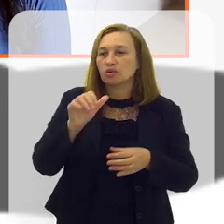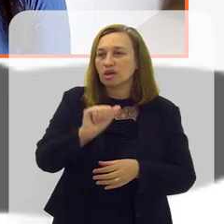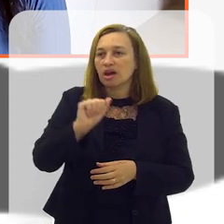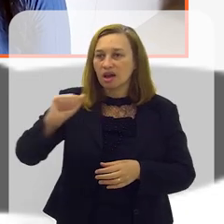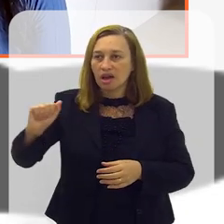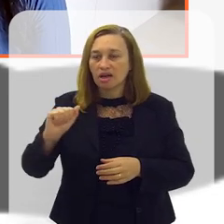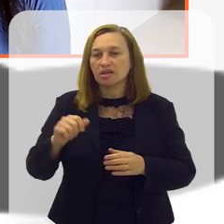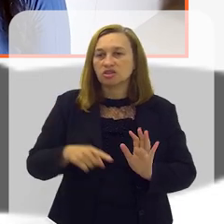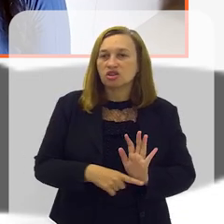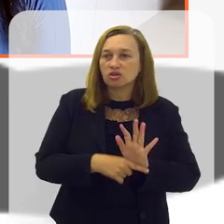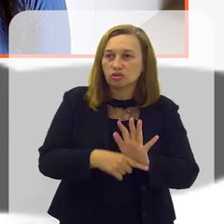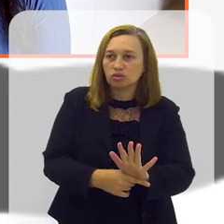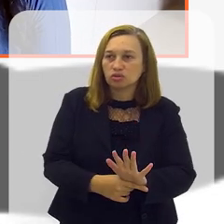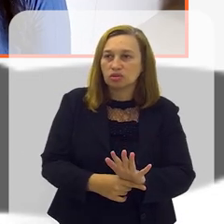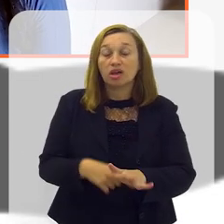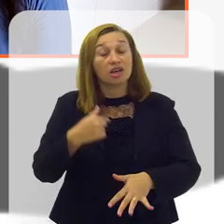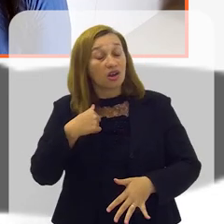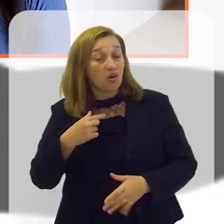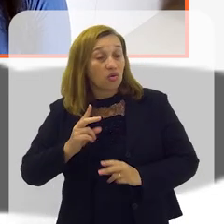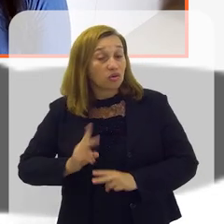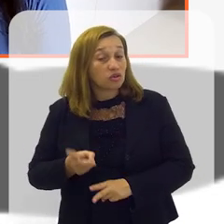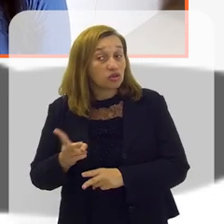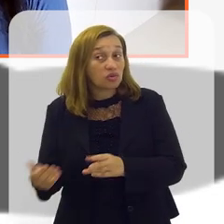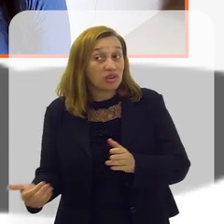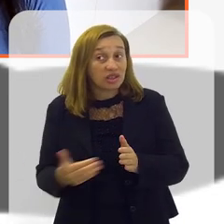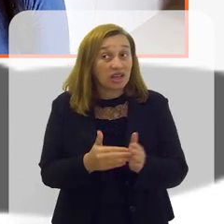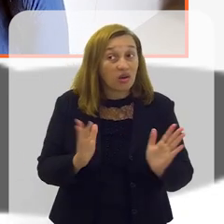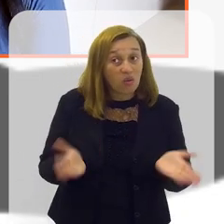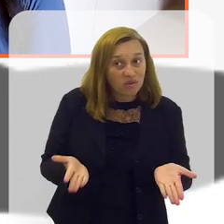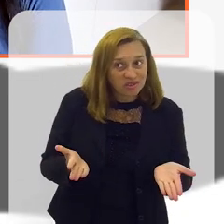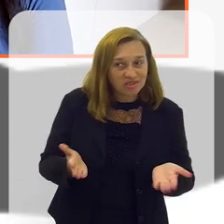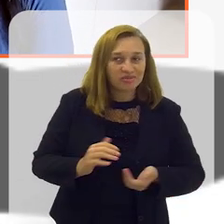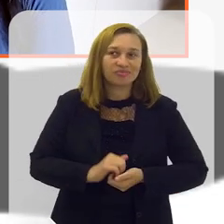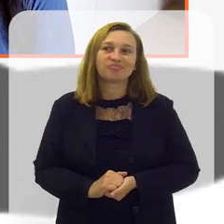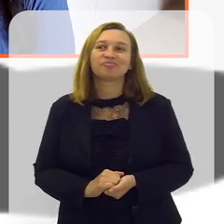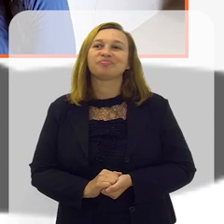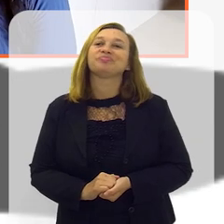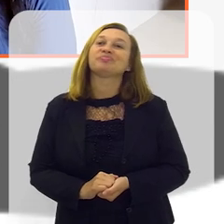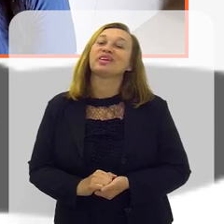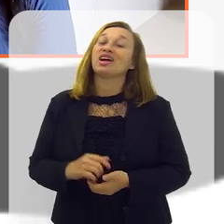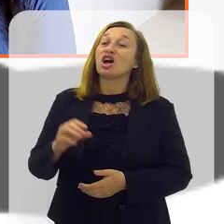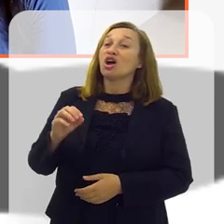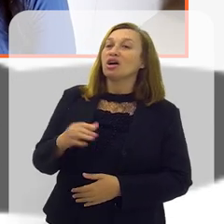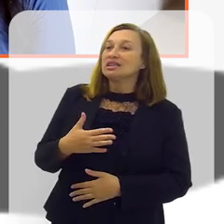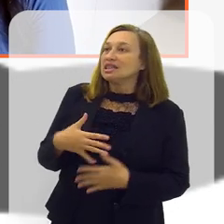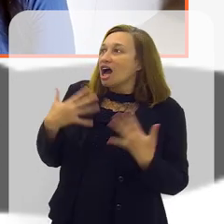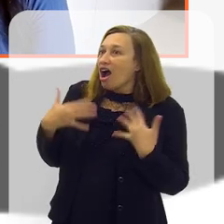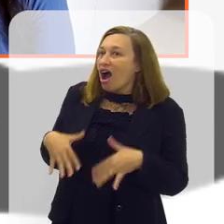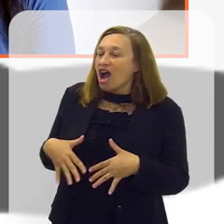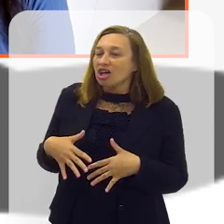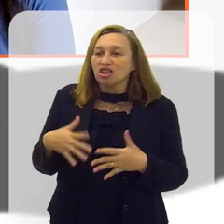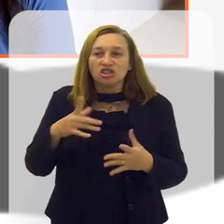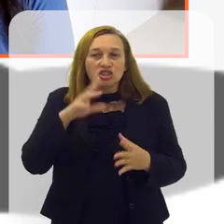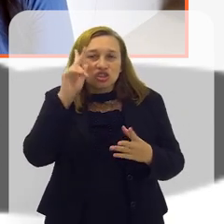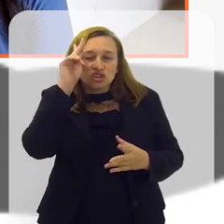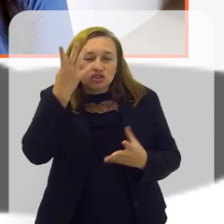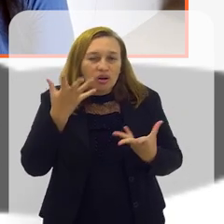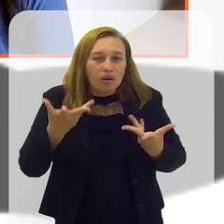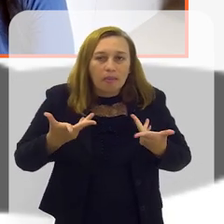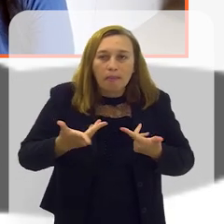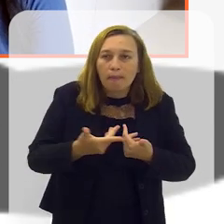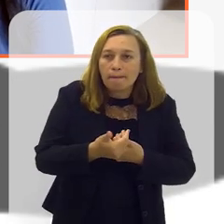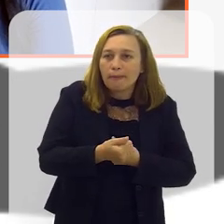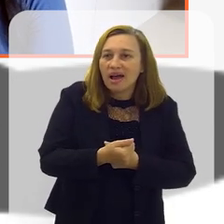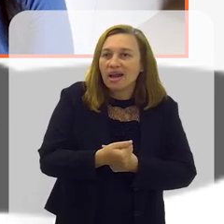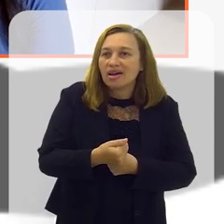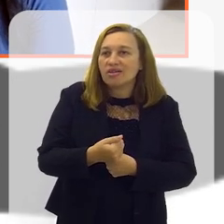de recuperação de Alcoólicos Anônimos e fui ficando e estou até hoje. Nossa, Gabriela, que história, empatizei,